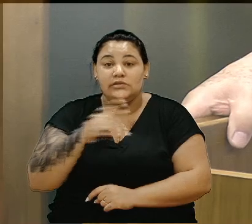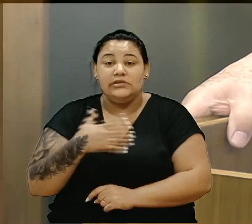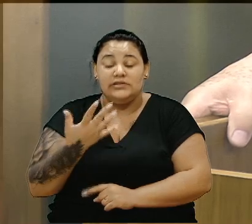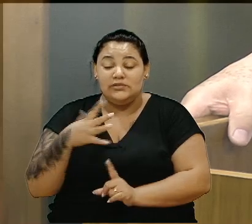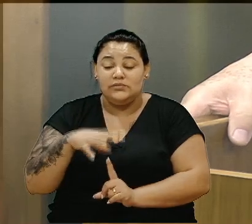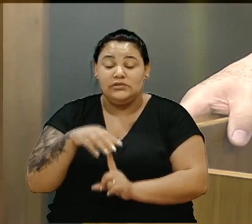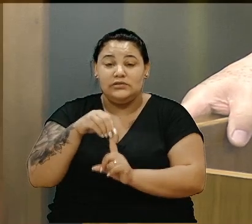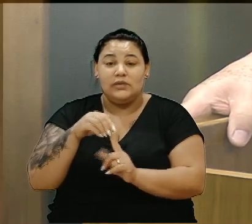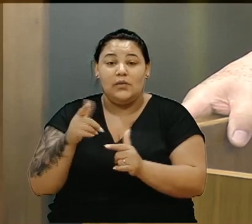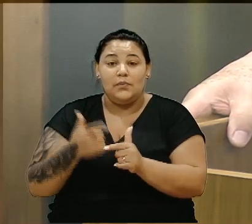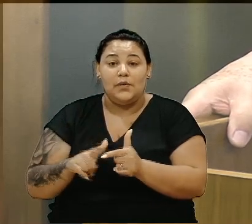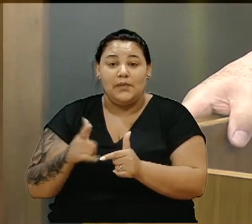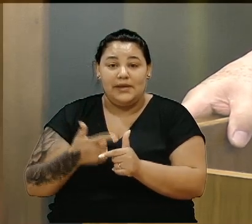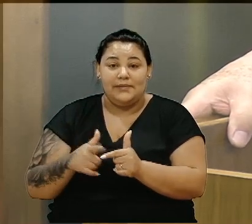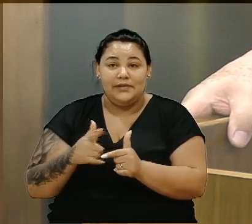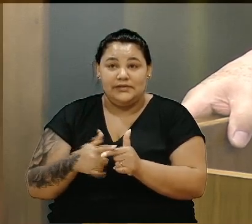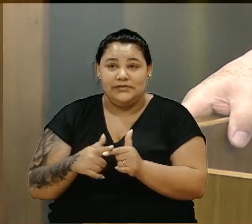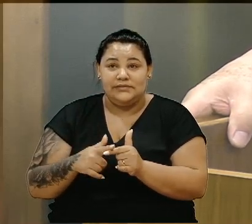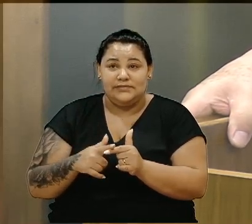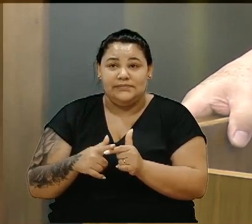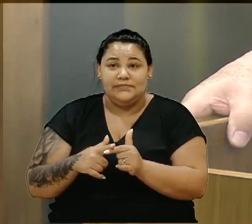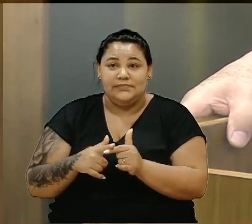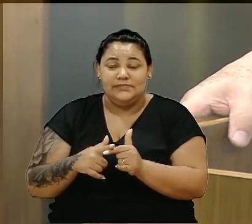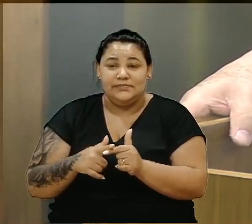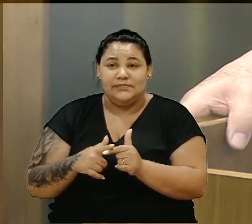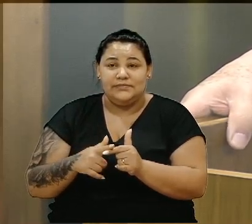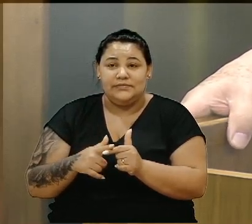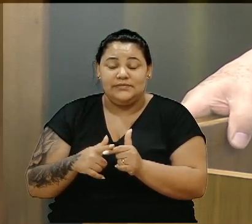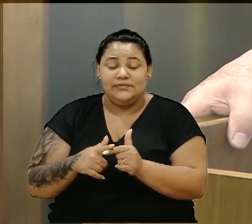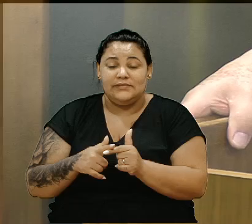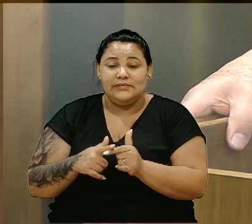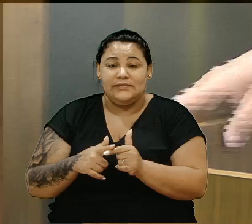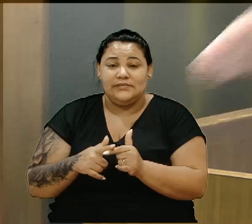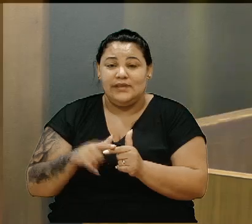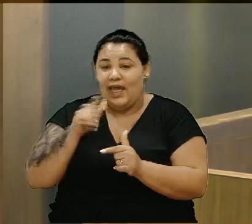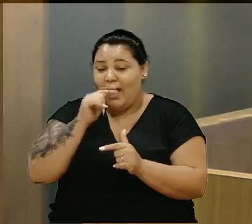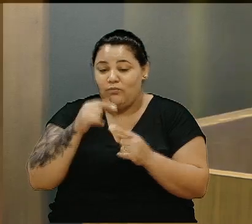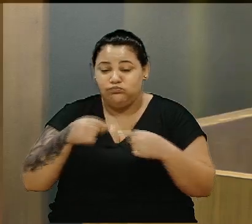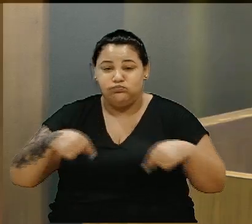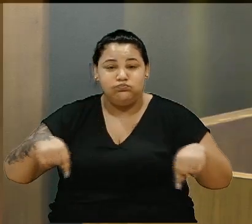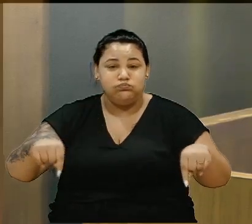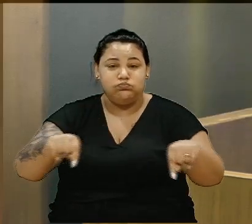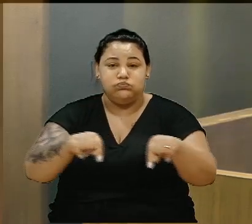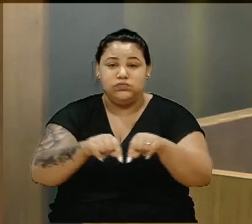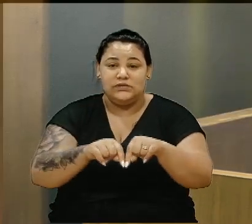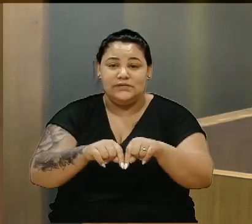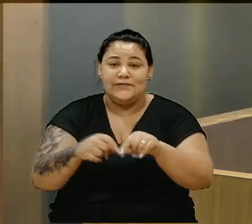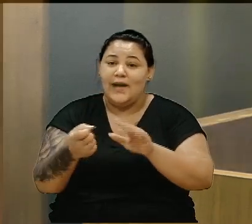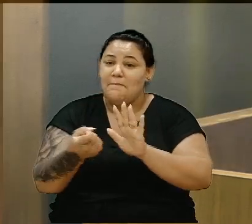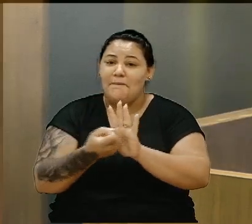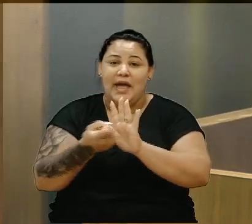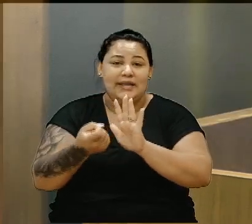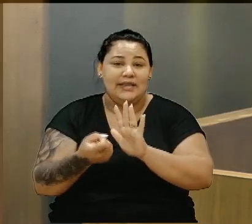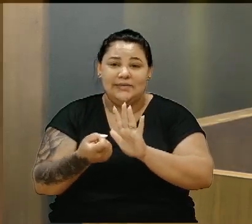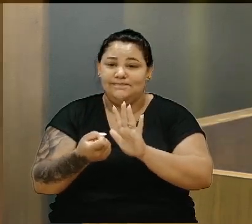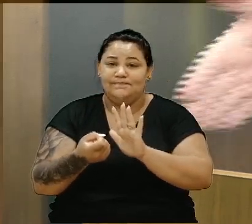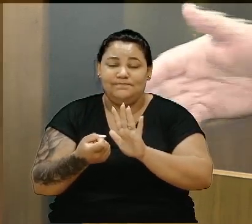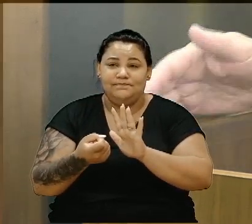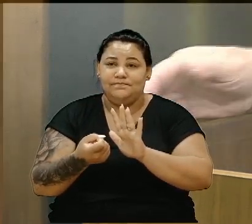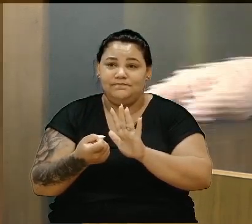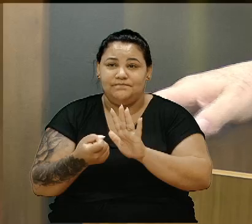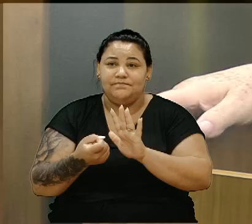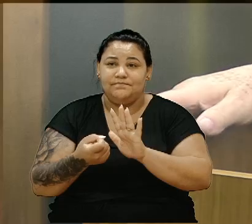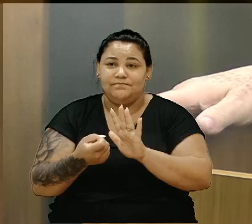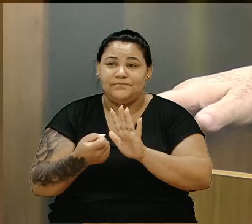da represa São Miguel, ou do extravasamento da represa São Miguel, é que vai atingir as pessoas que ocupam a beira